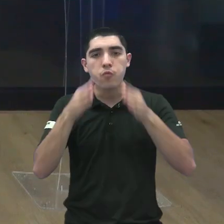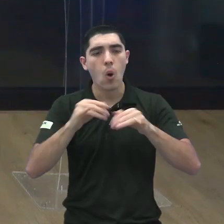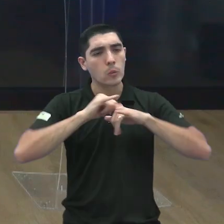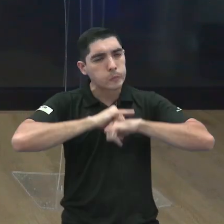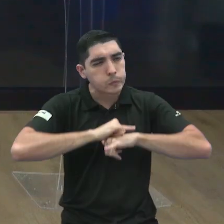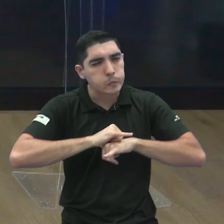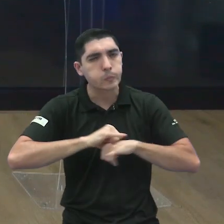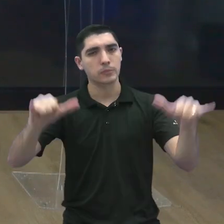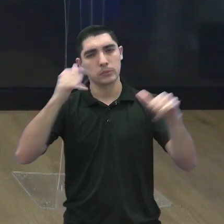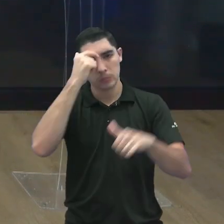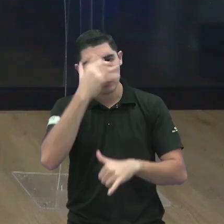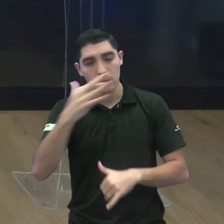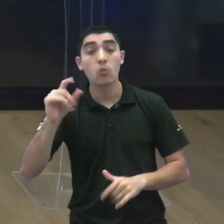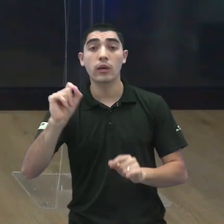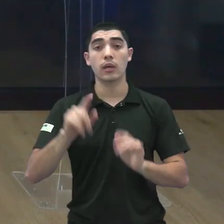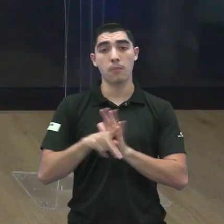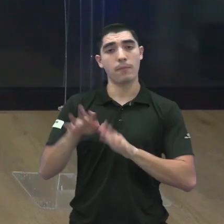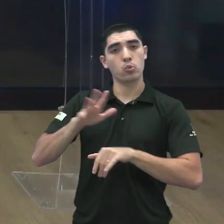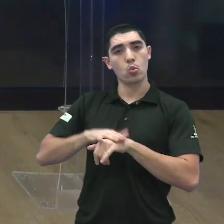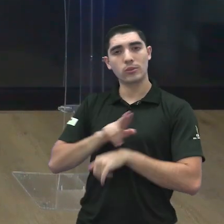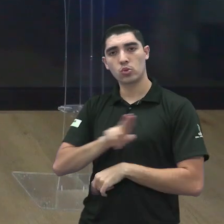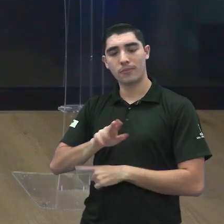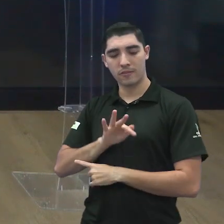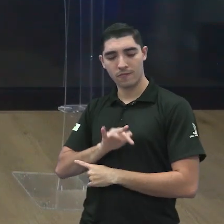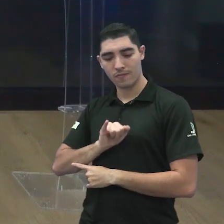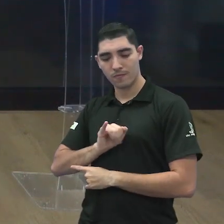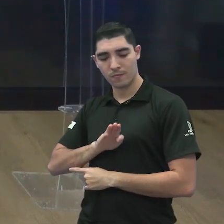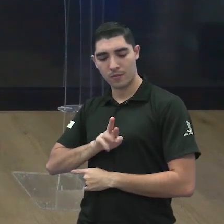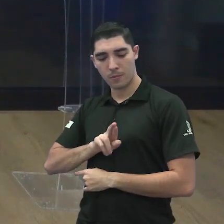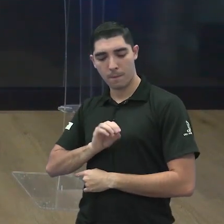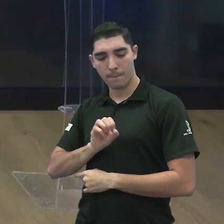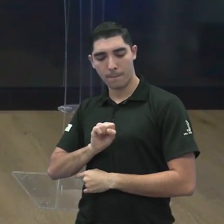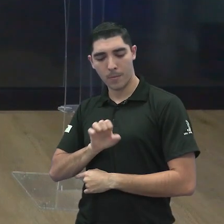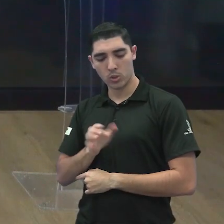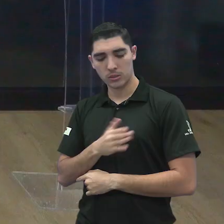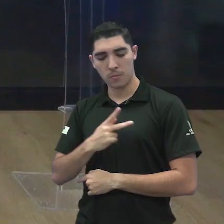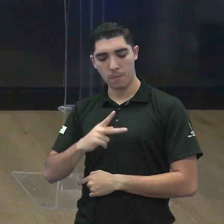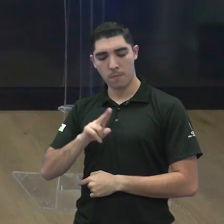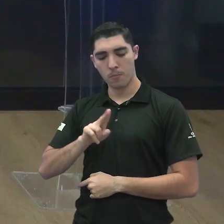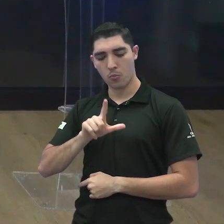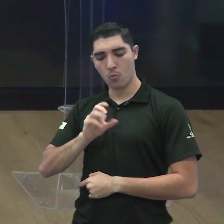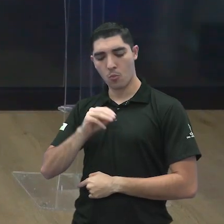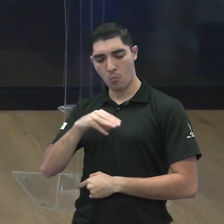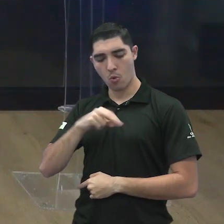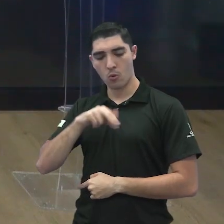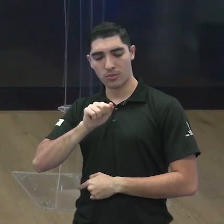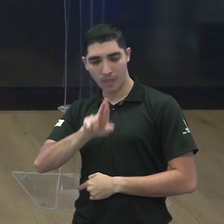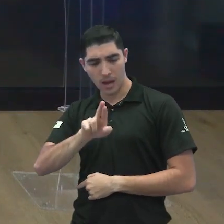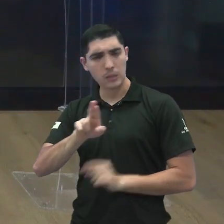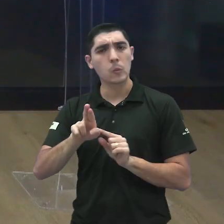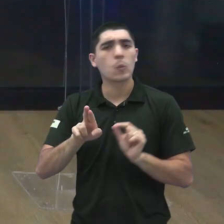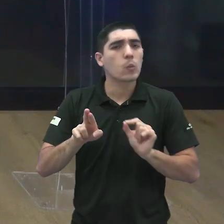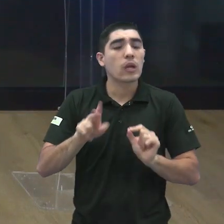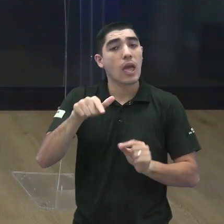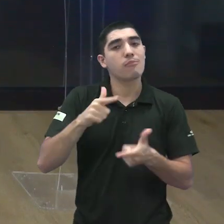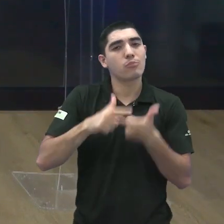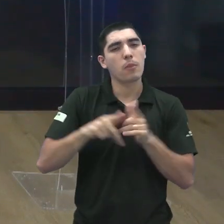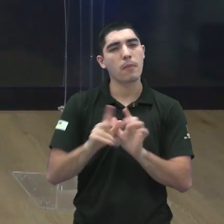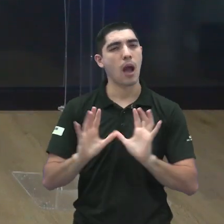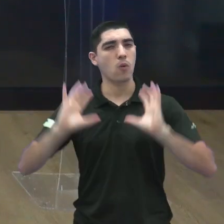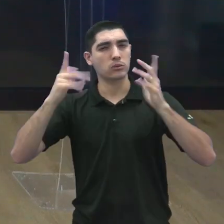da fibrose pulmonar idiopática. A campanha alerta sobre a doença, que é caracterizada pela formação